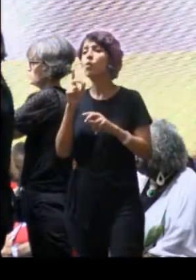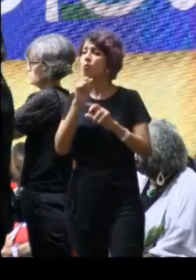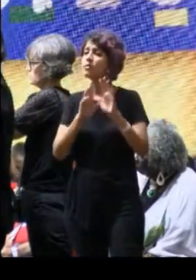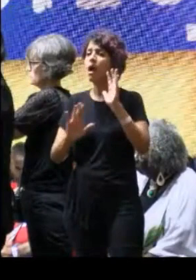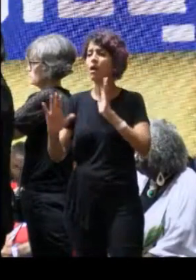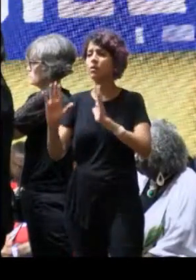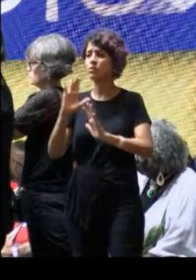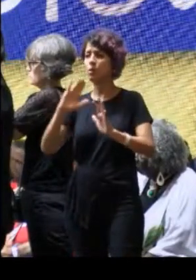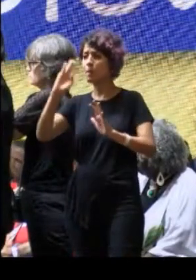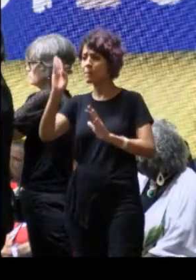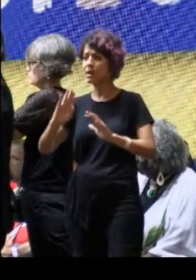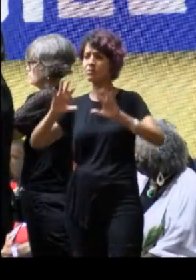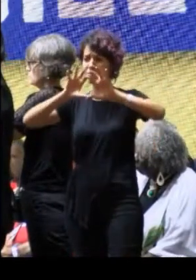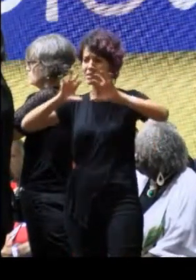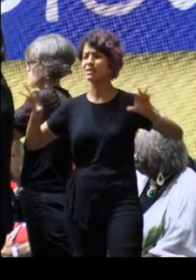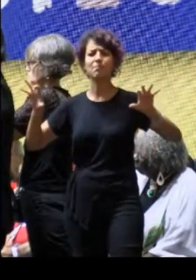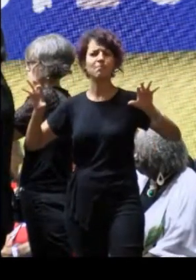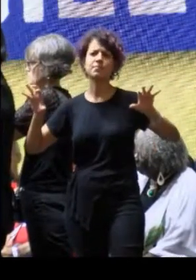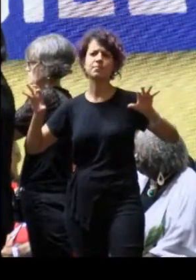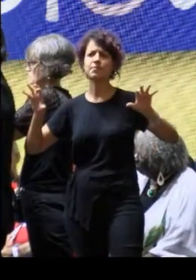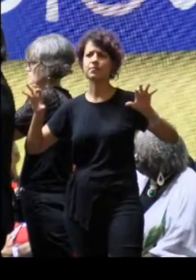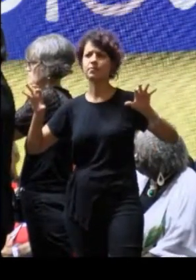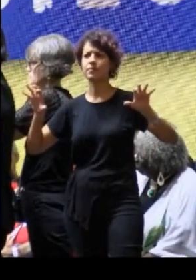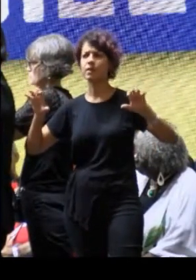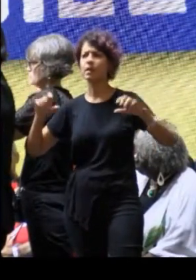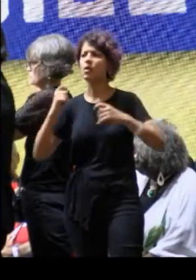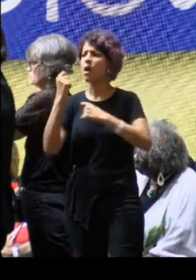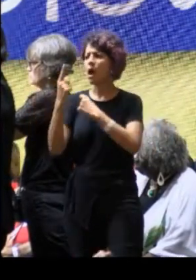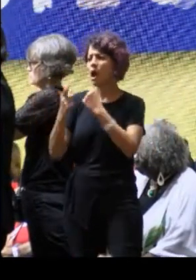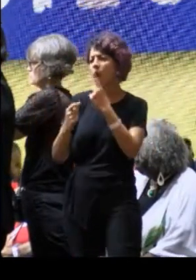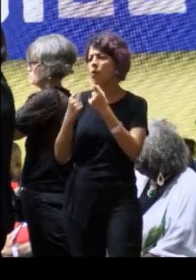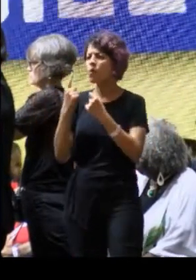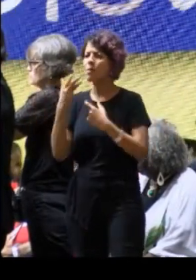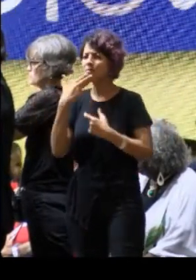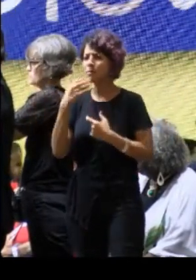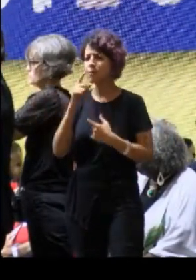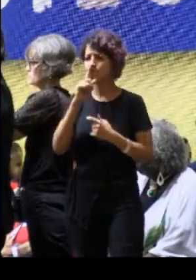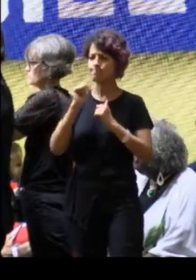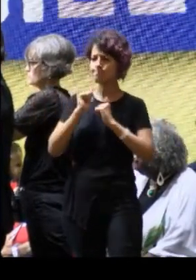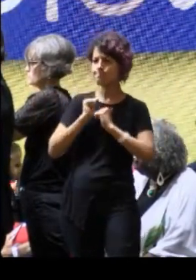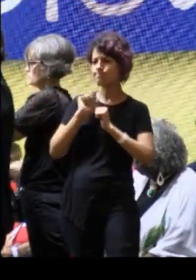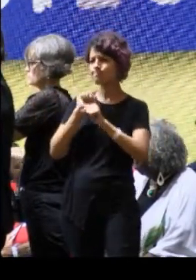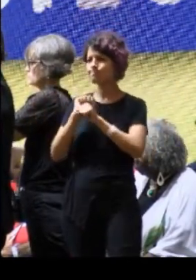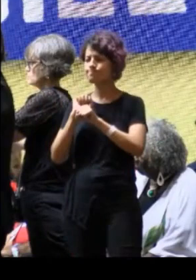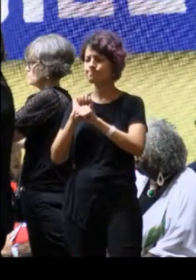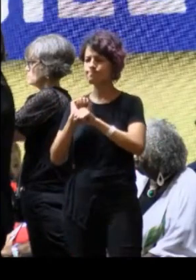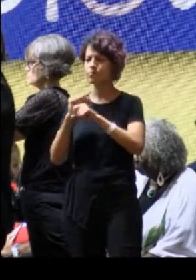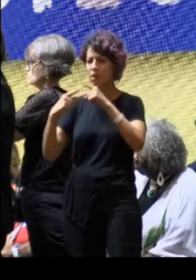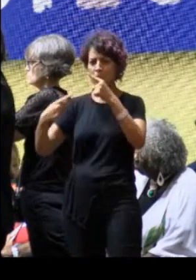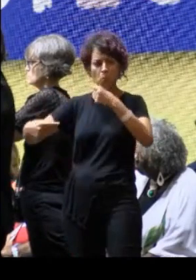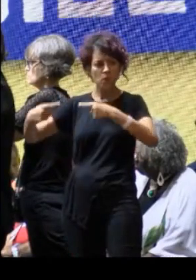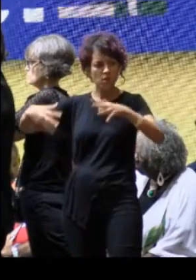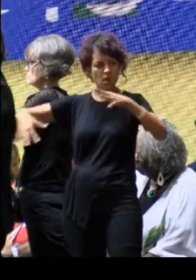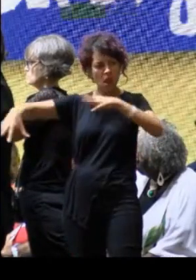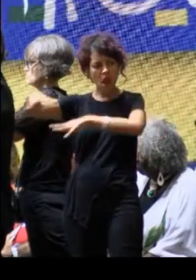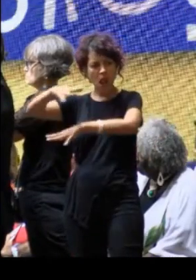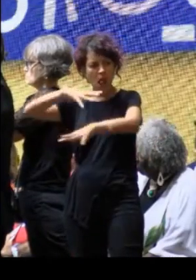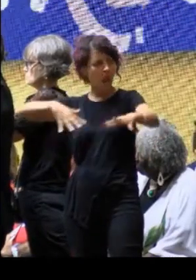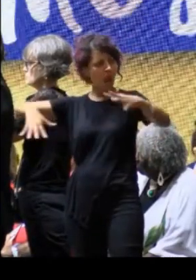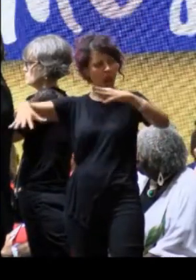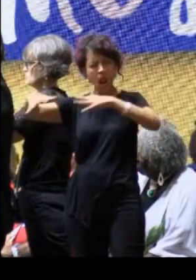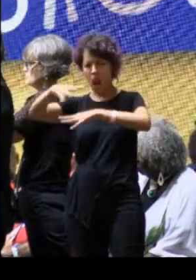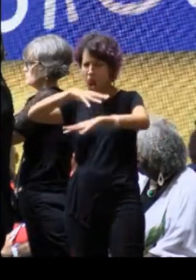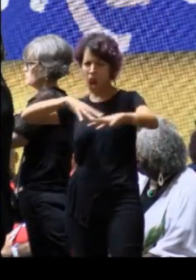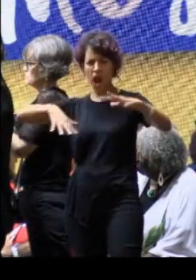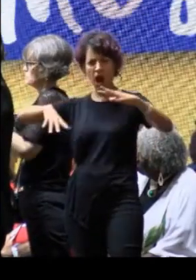país, que seria melhor calar certas verdades para não tumultuar o ambiente político, para não